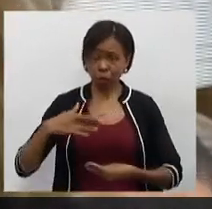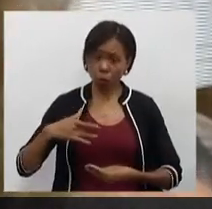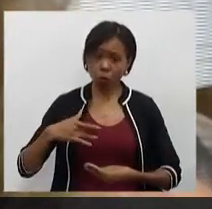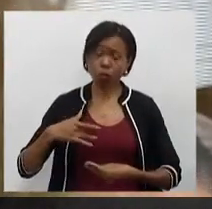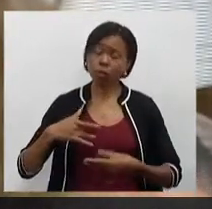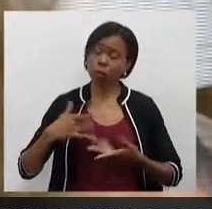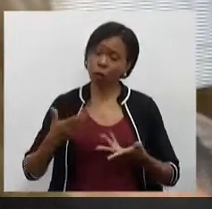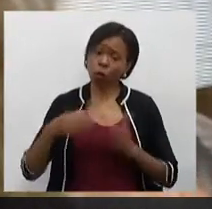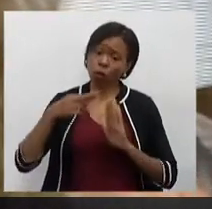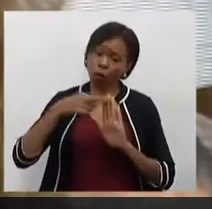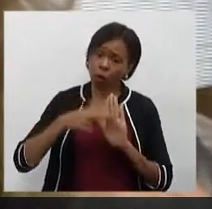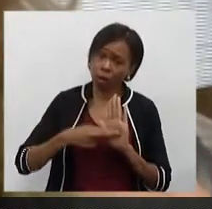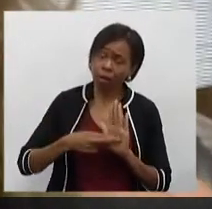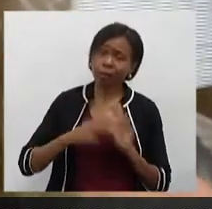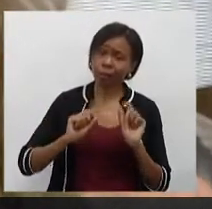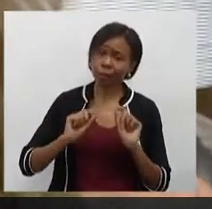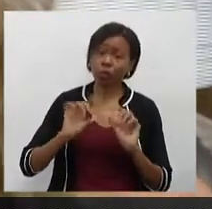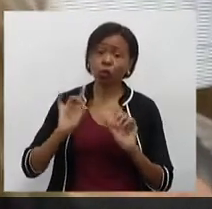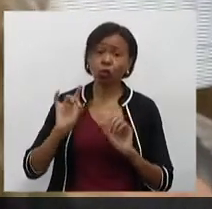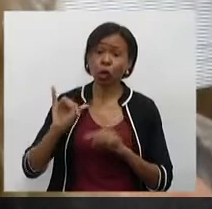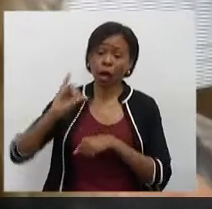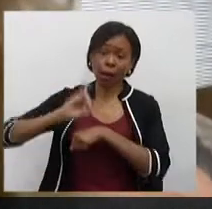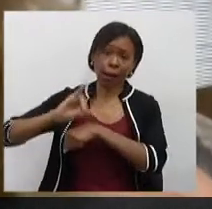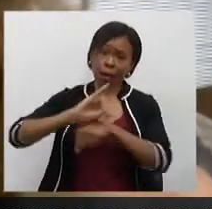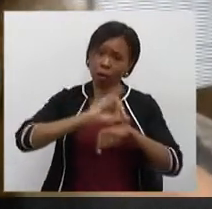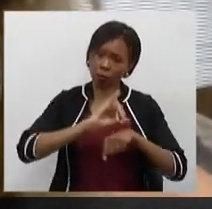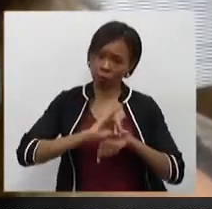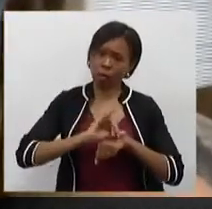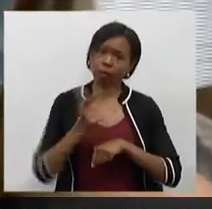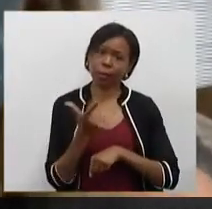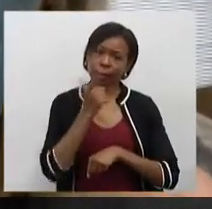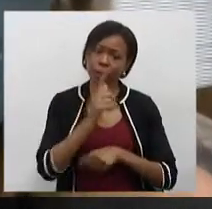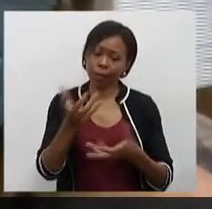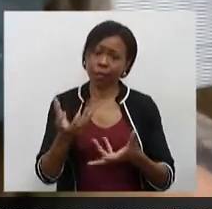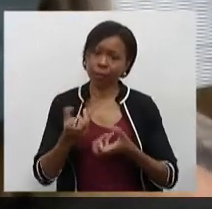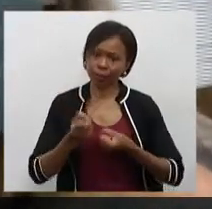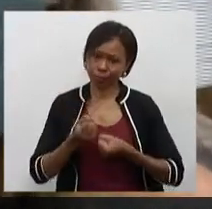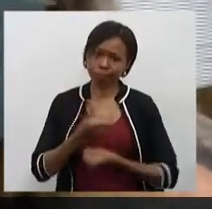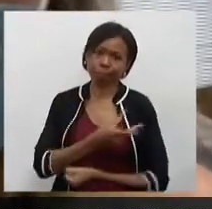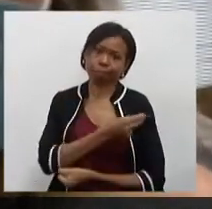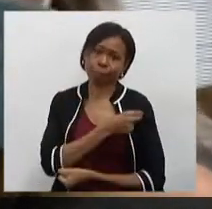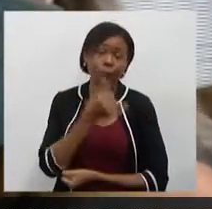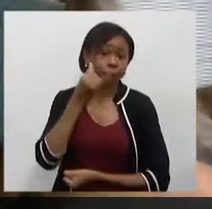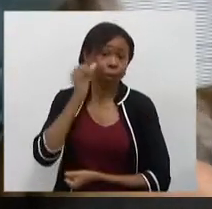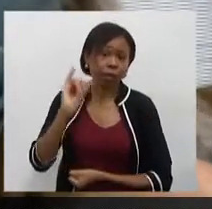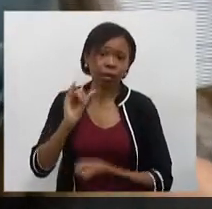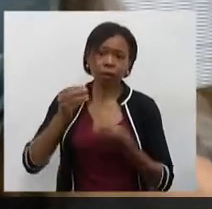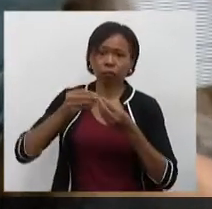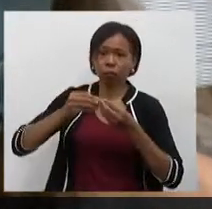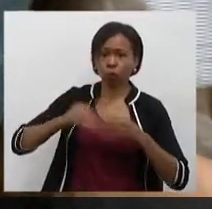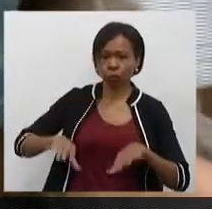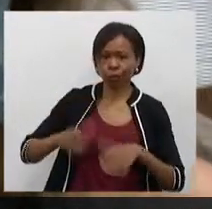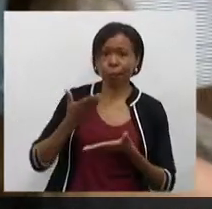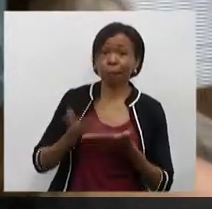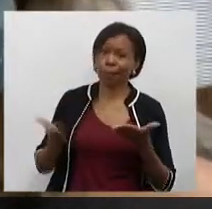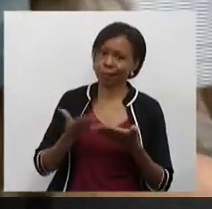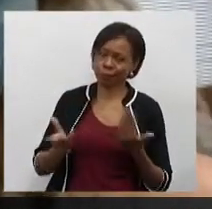capitais a receberem essa vacina, para que não haja aí uma perda desse imunobiológico no trajeto e na estocagem